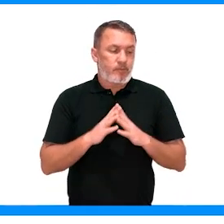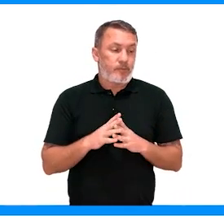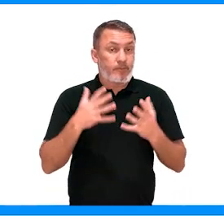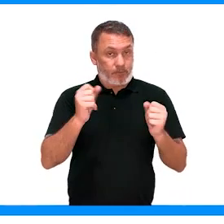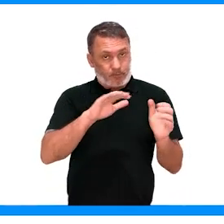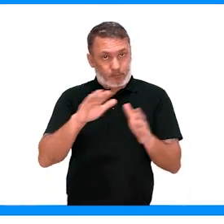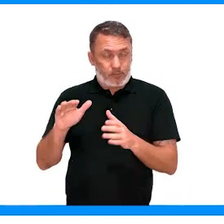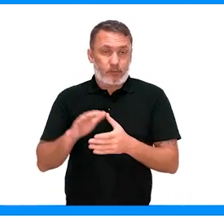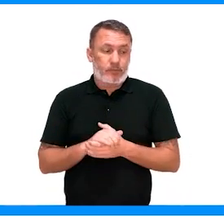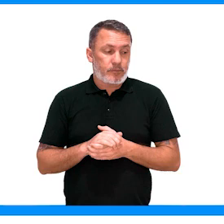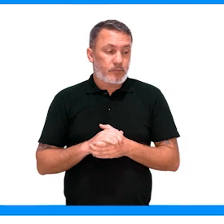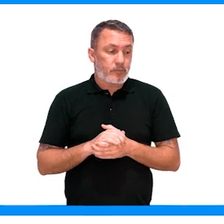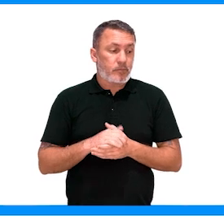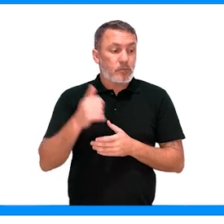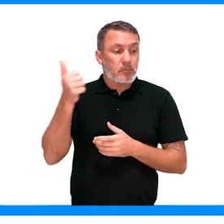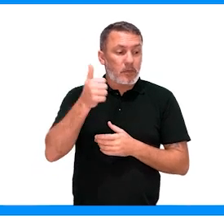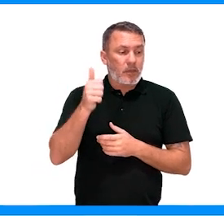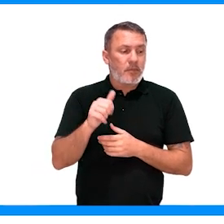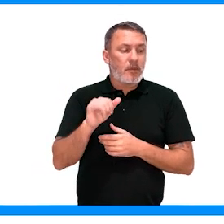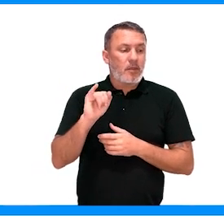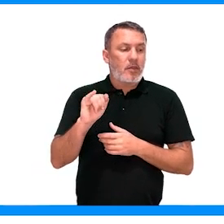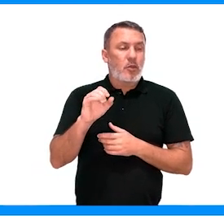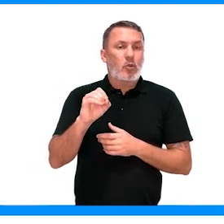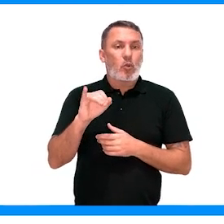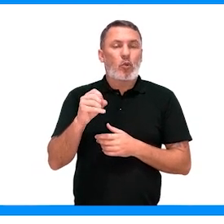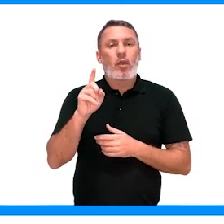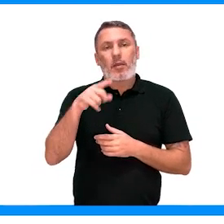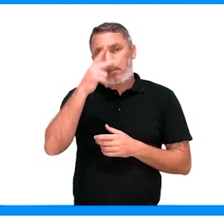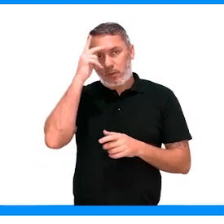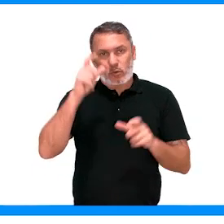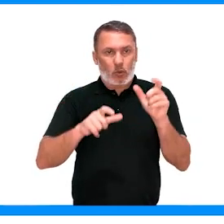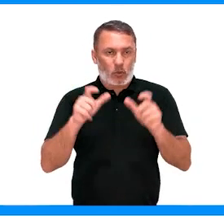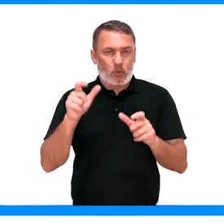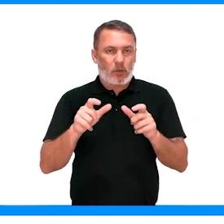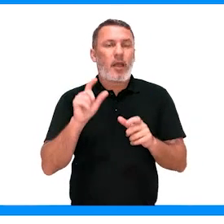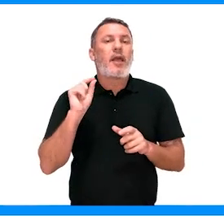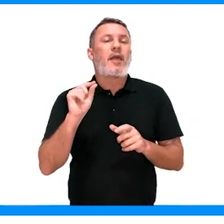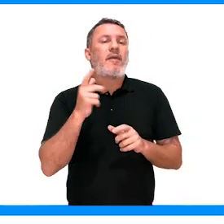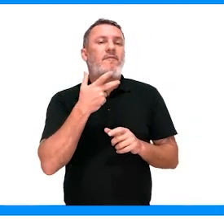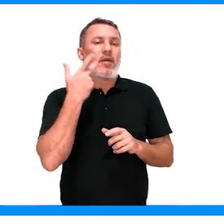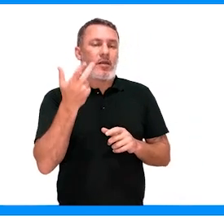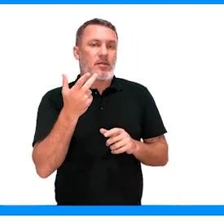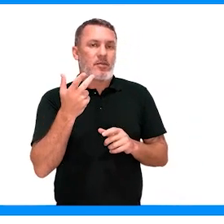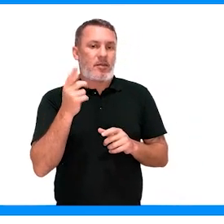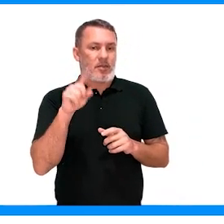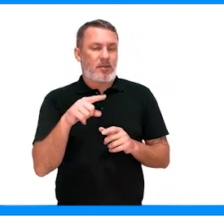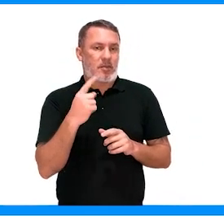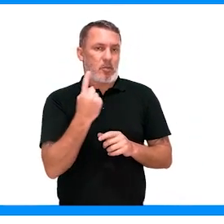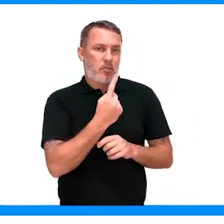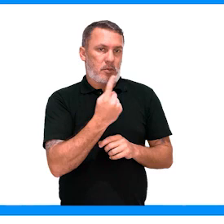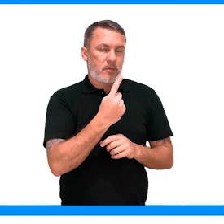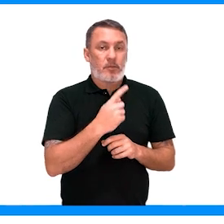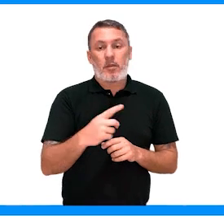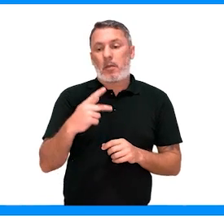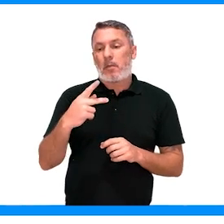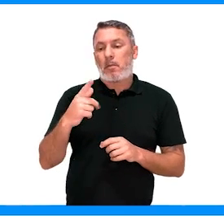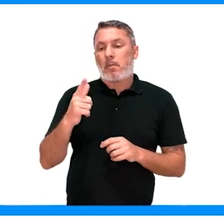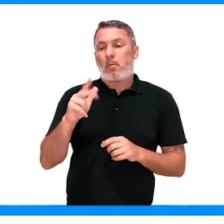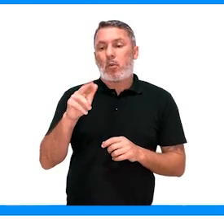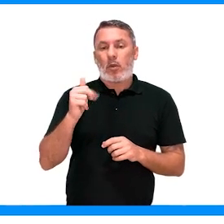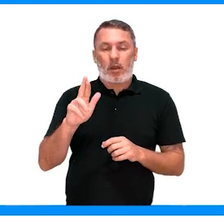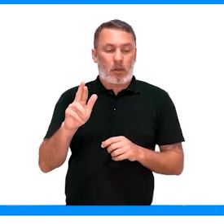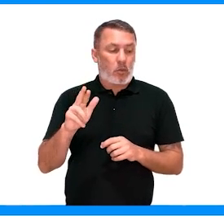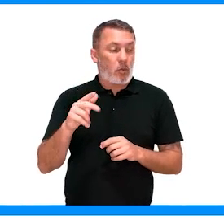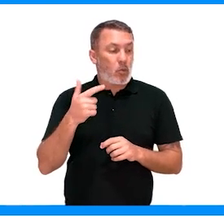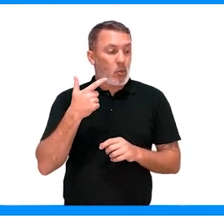daí. Então, vamos lá. Primeira persona, yo, é a pessoa que está falando, no singular. No